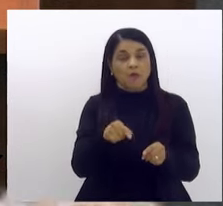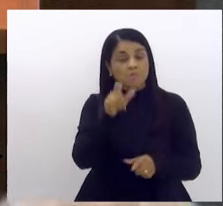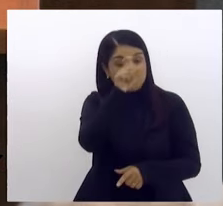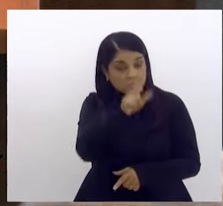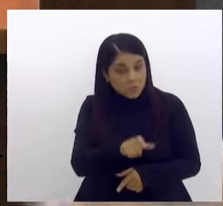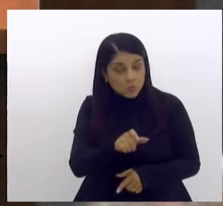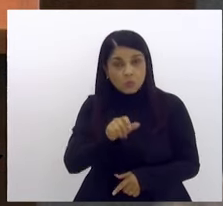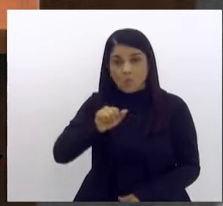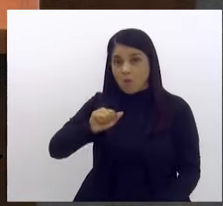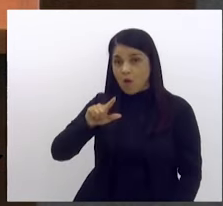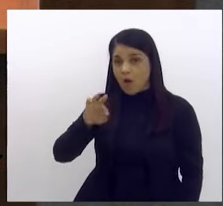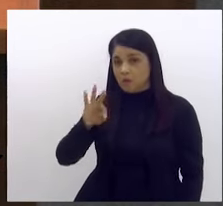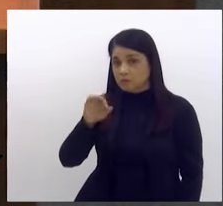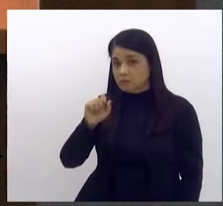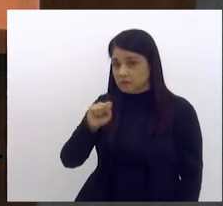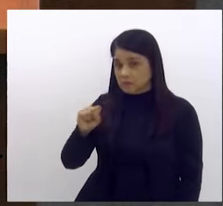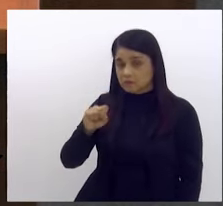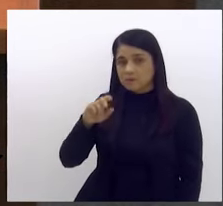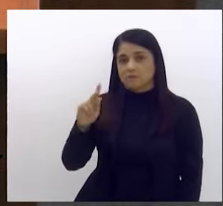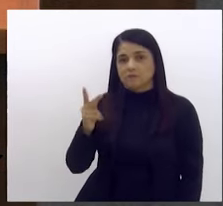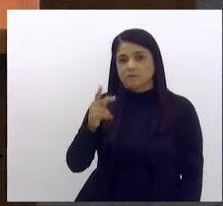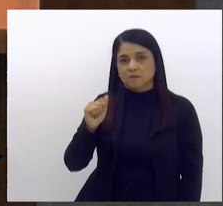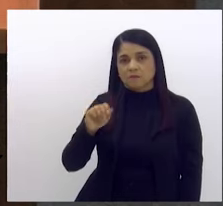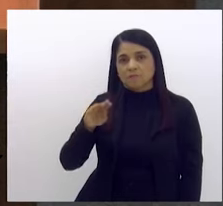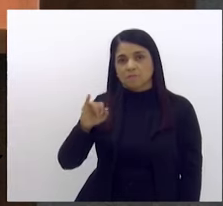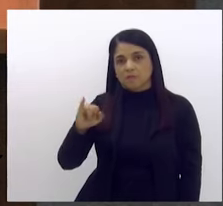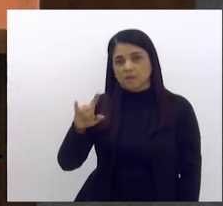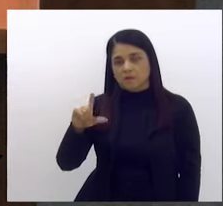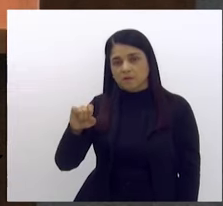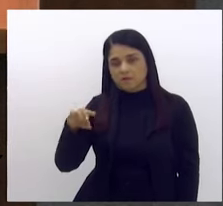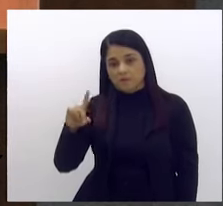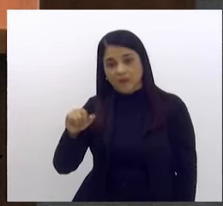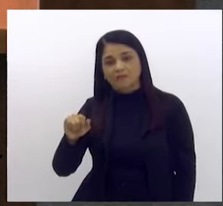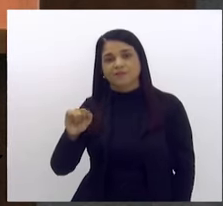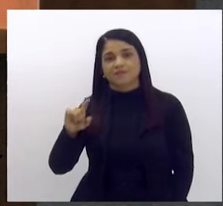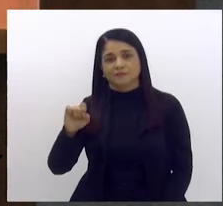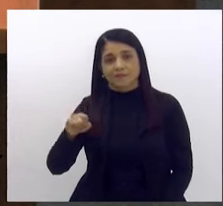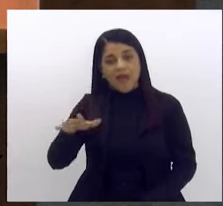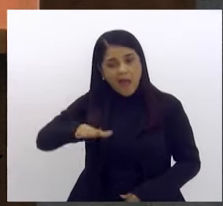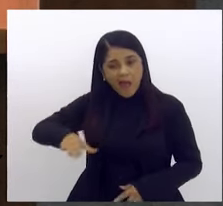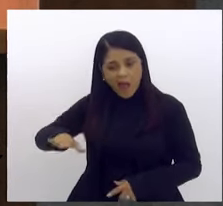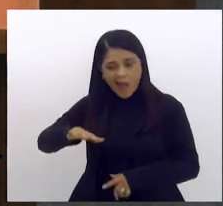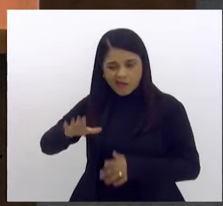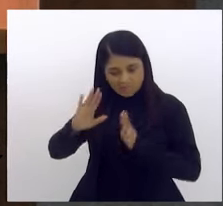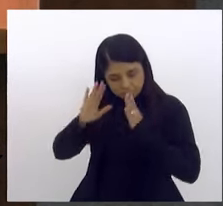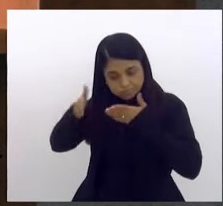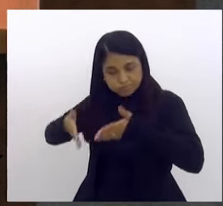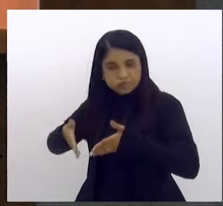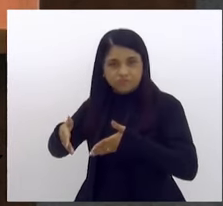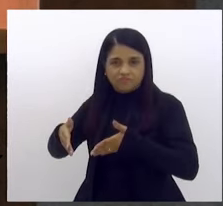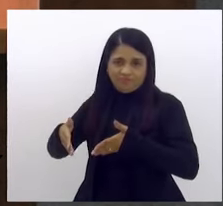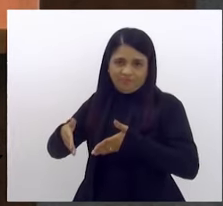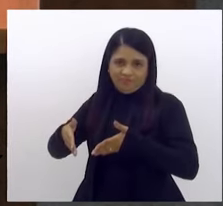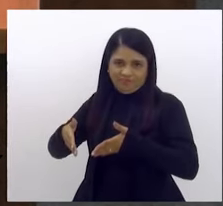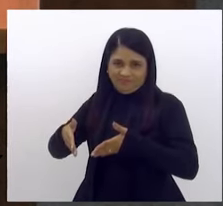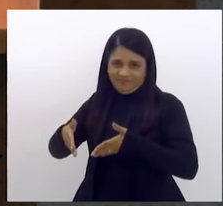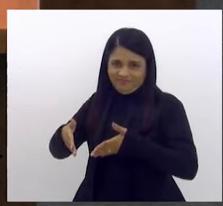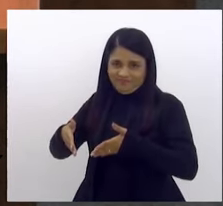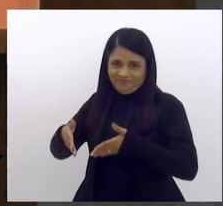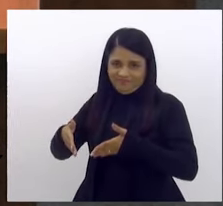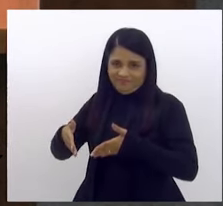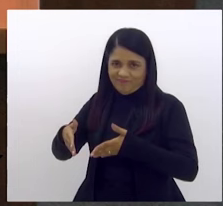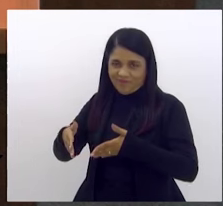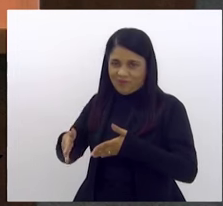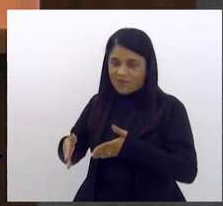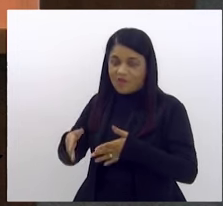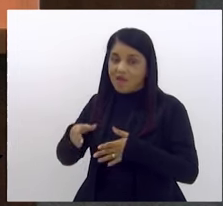habilidades ela pode desenvolver uma capacidade de conhecimento em determinadas áreas que a maioria das pessoas não consegue. Mas isso traz